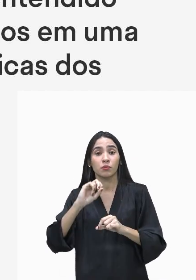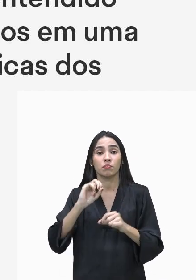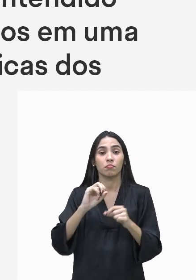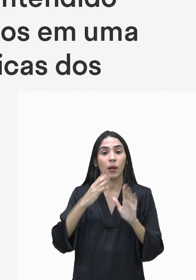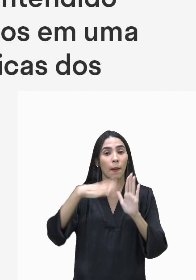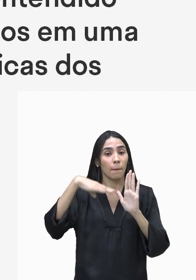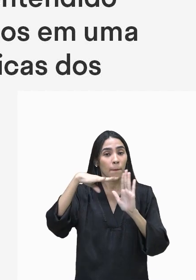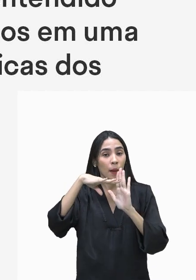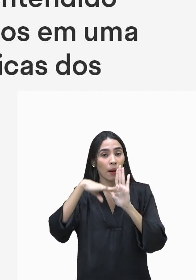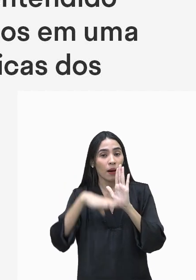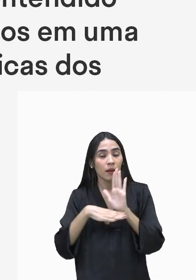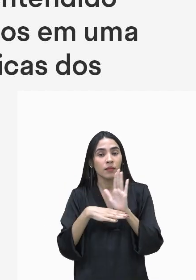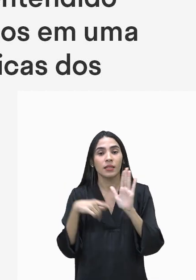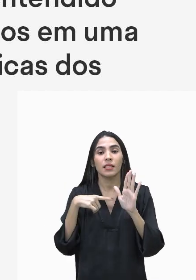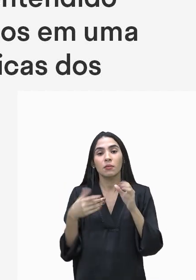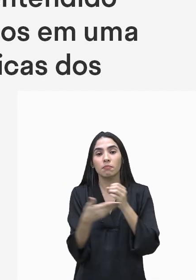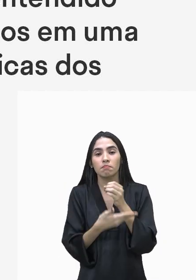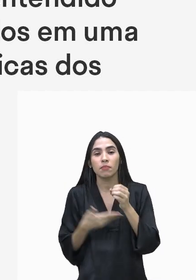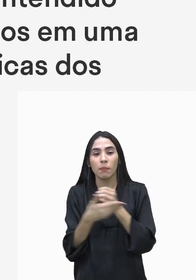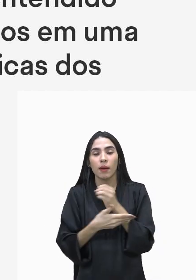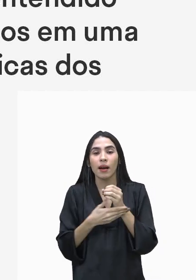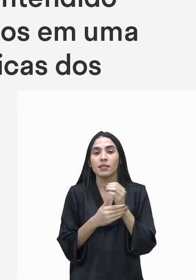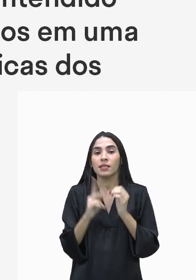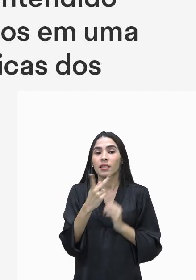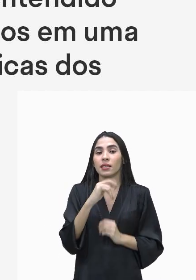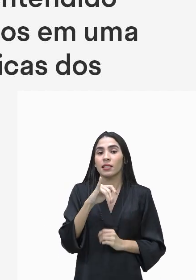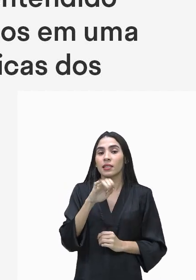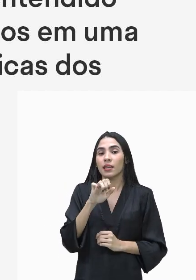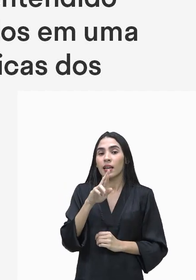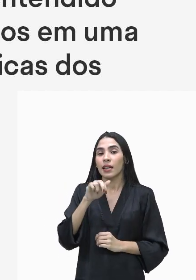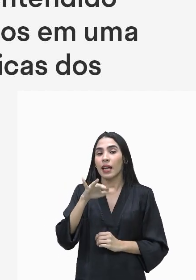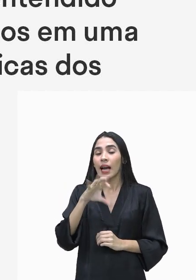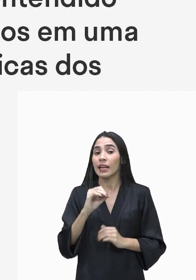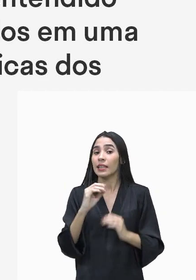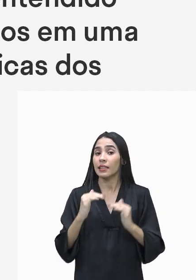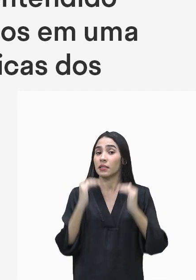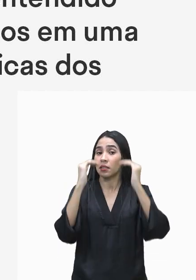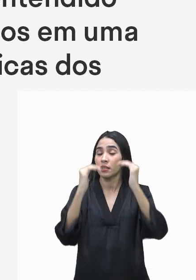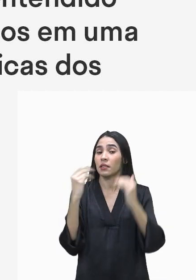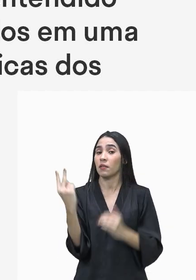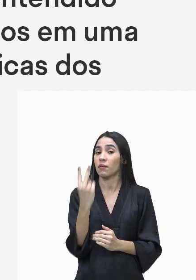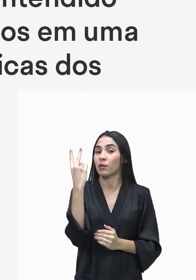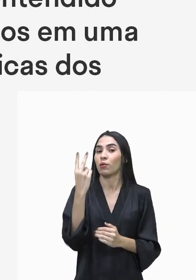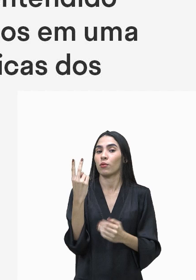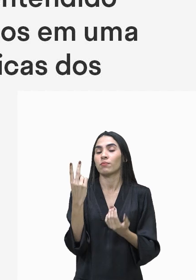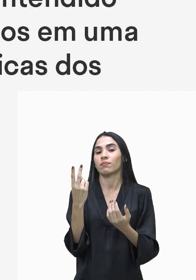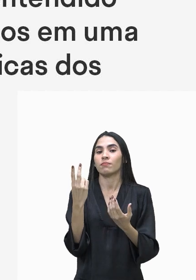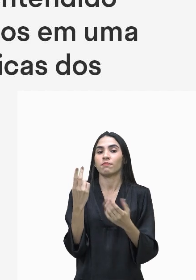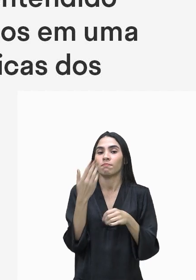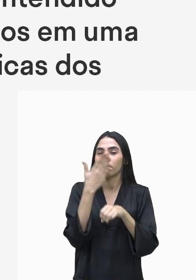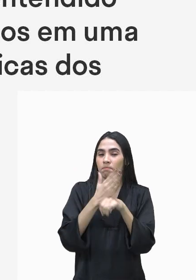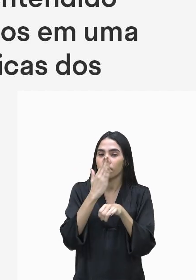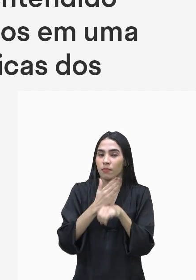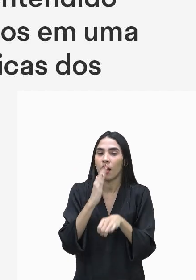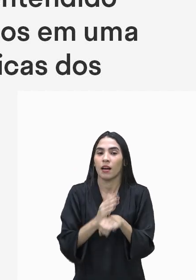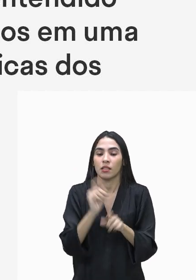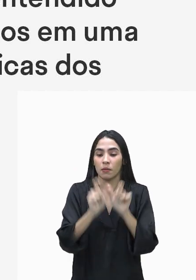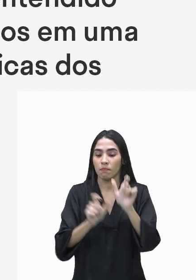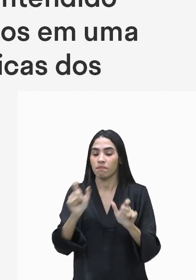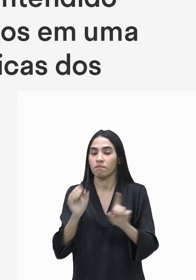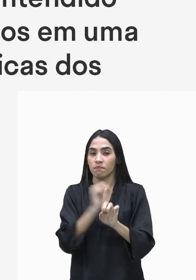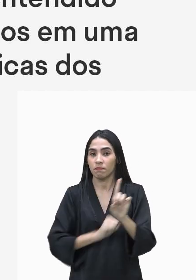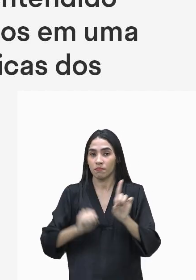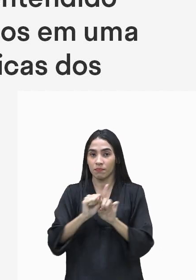classificatórios baseados em uma hierarquia de valores e que geram as práticas dos sujeitos